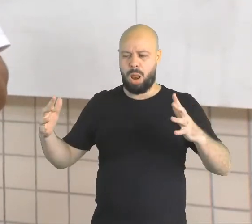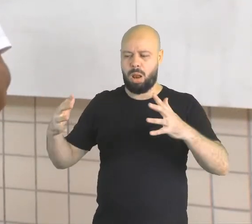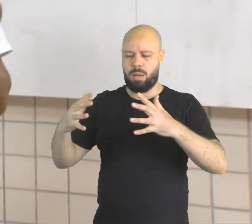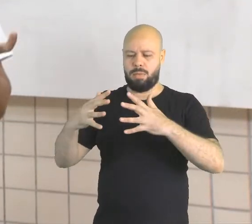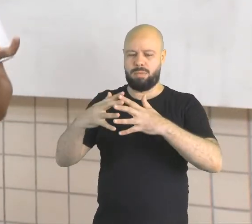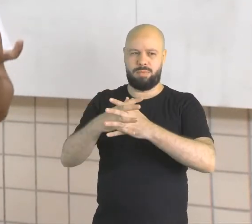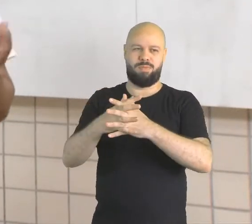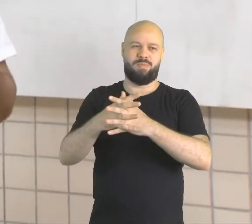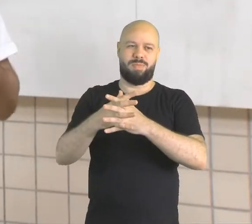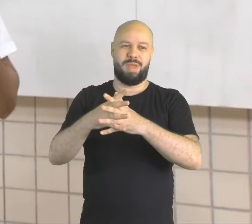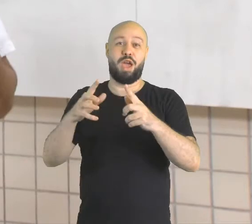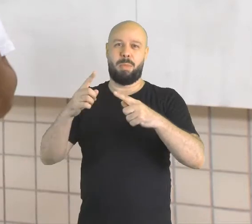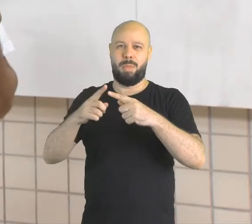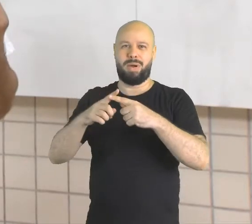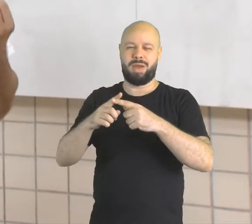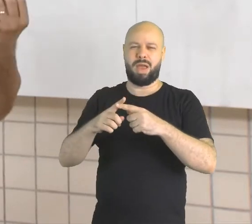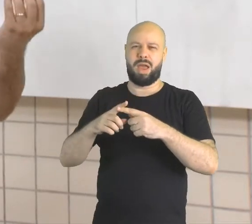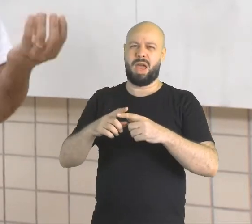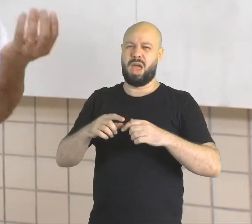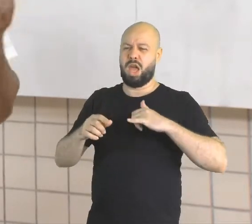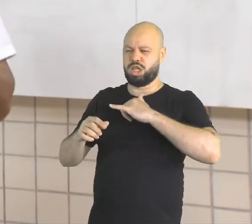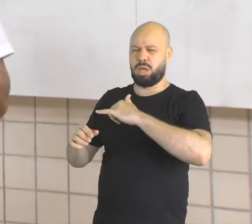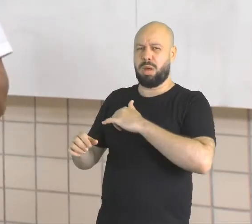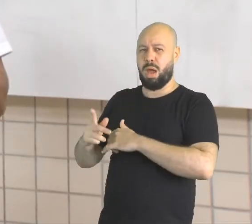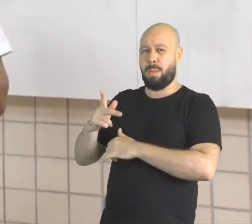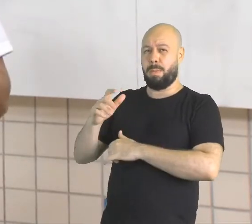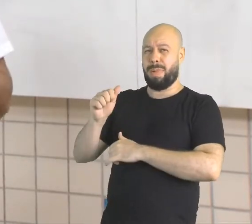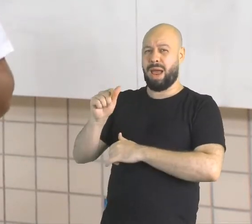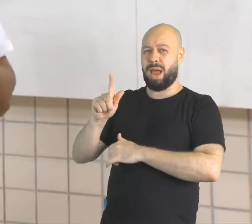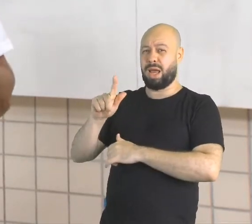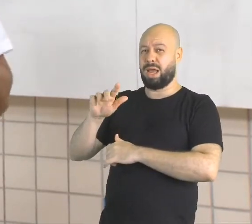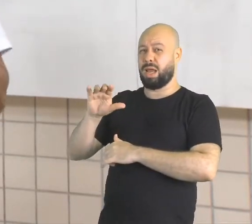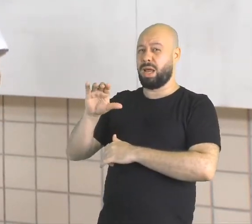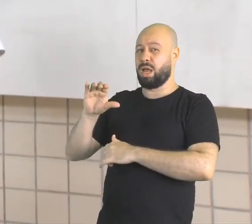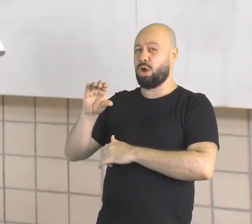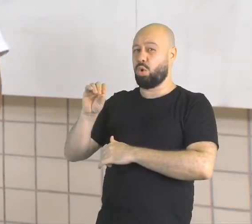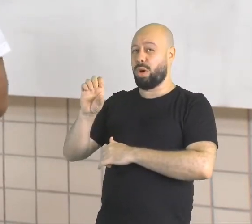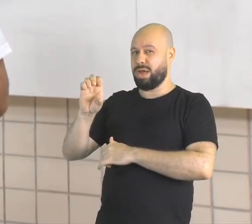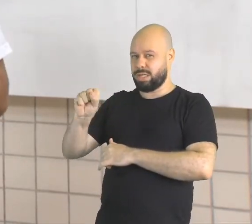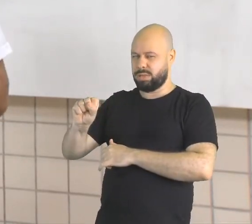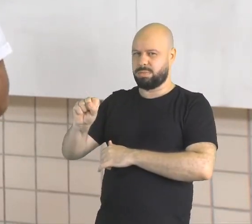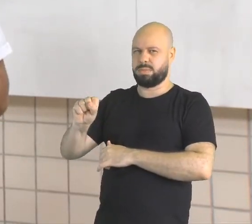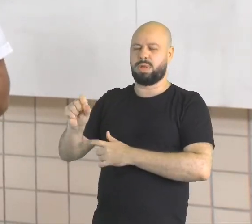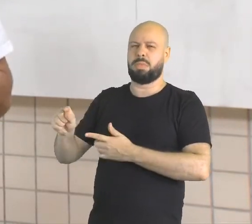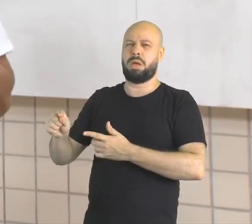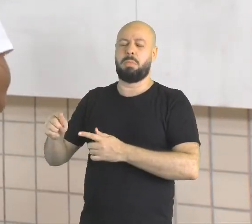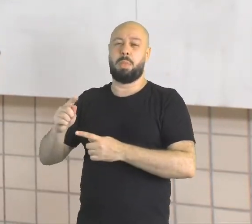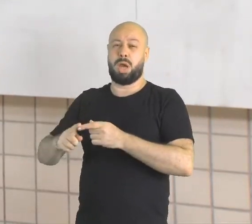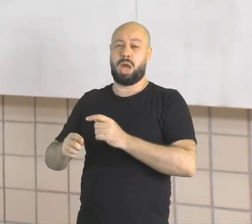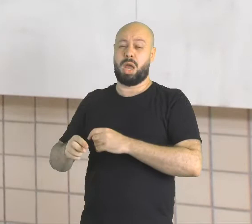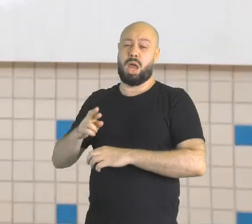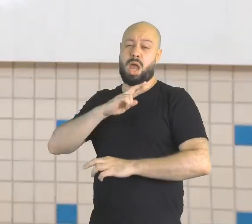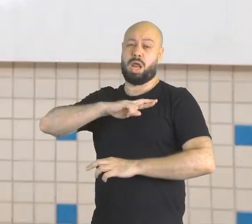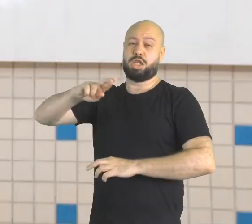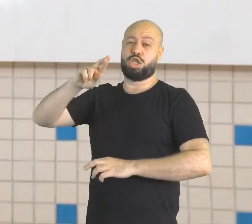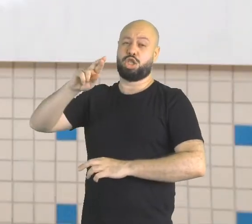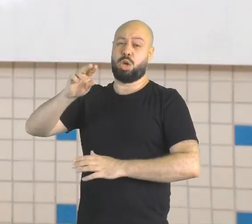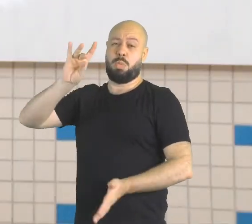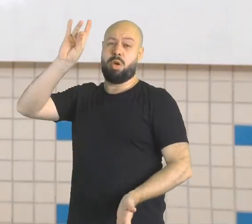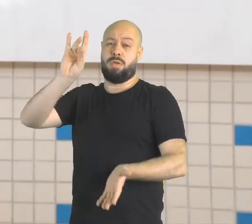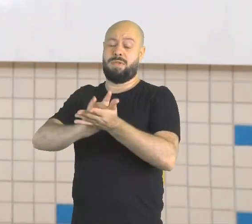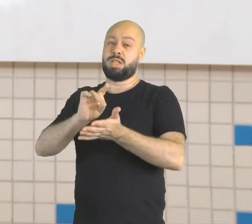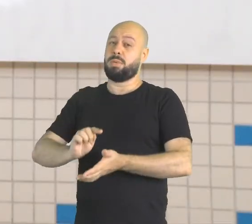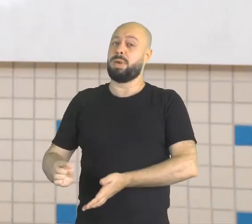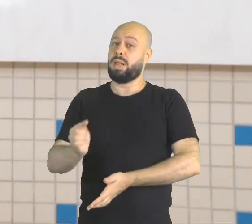de pagões, porque eles não acreditavam no Deus católico, que era a religião oficial de Portugal. Então, os